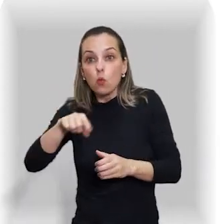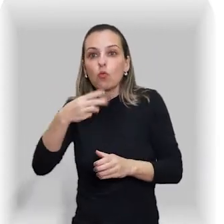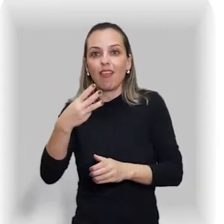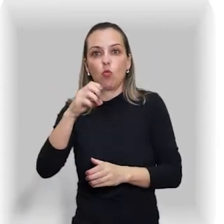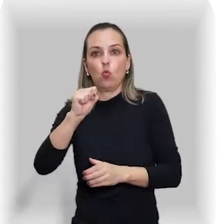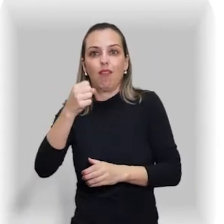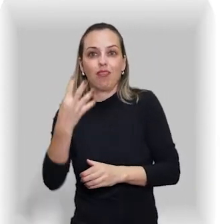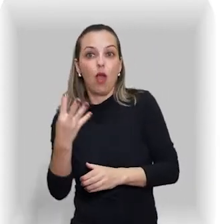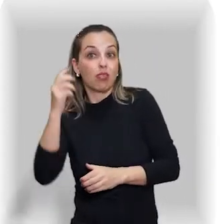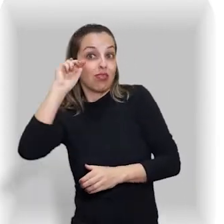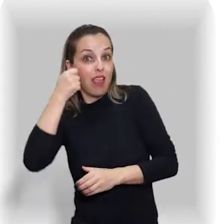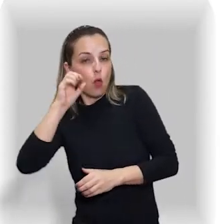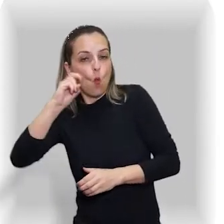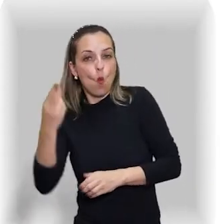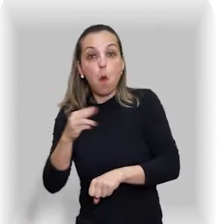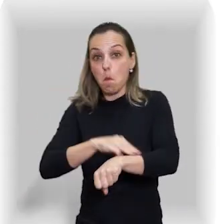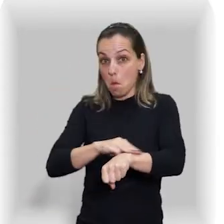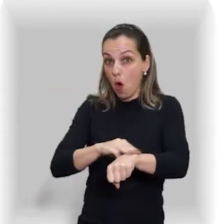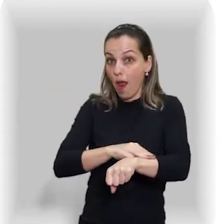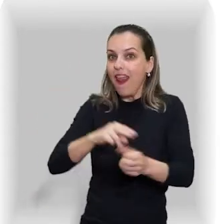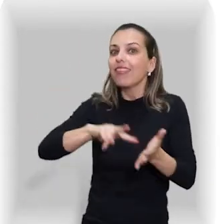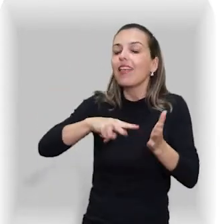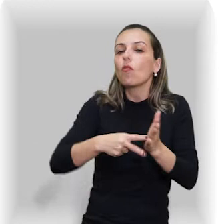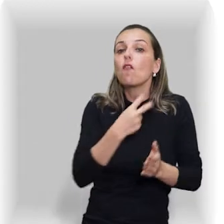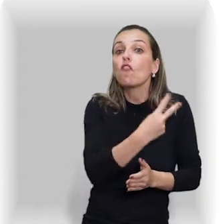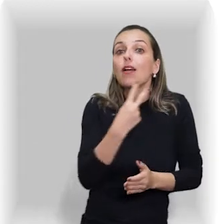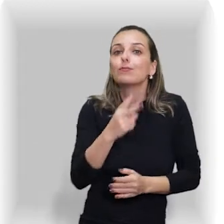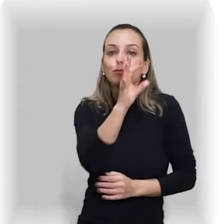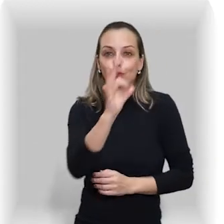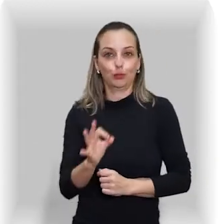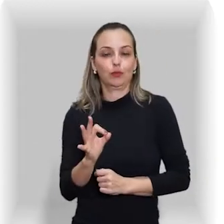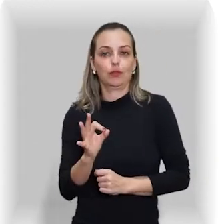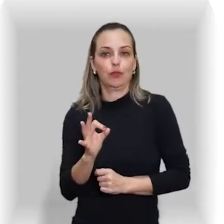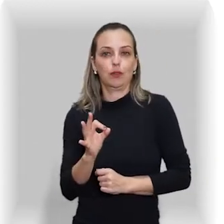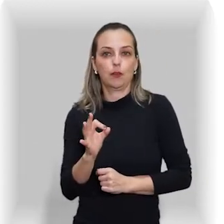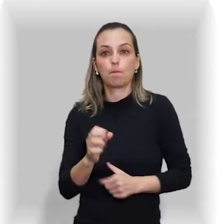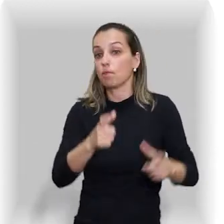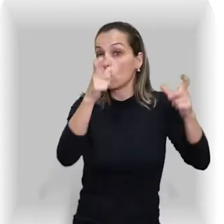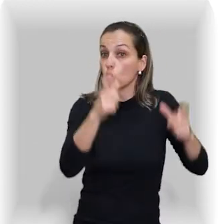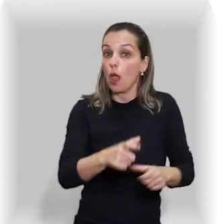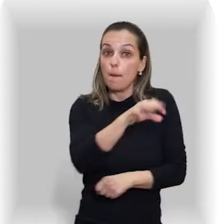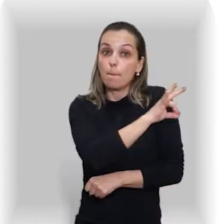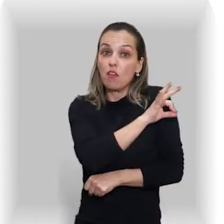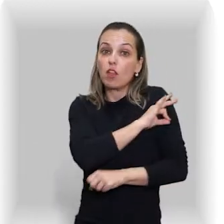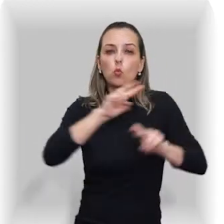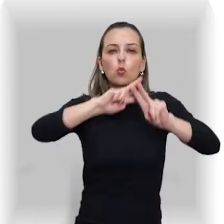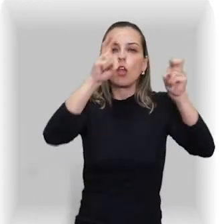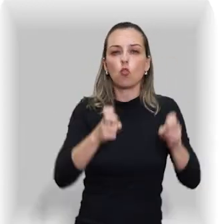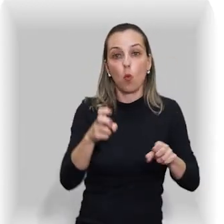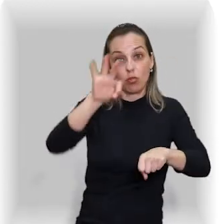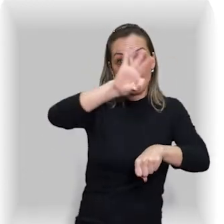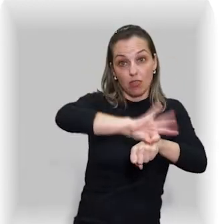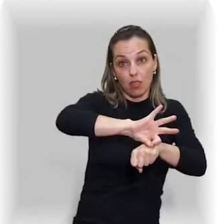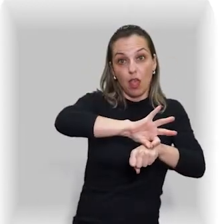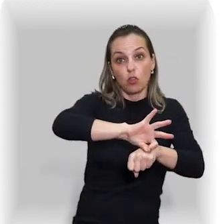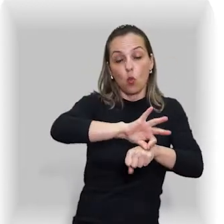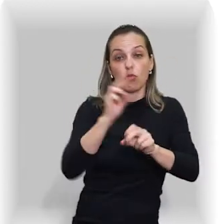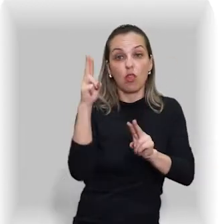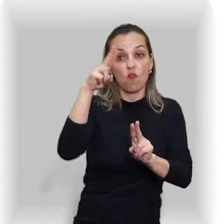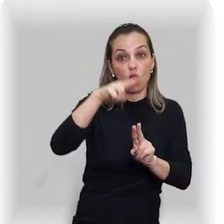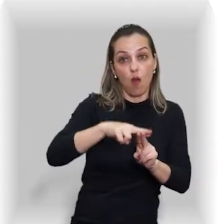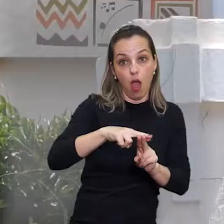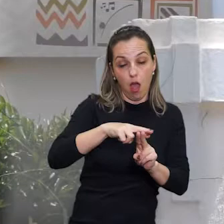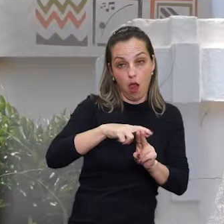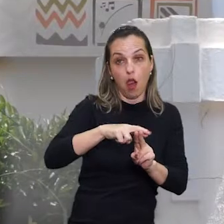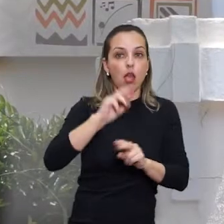6.228 servidores ativos, dos quais 1.384 são pretos ou pardos, ou seja,